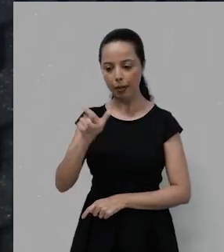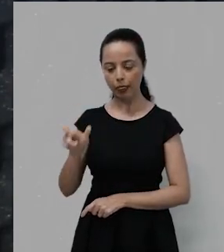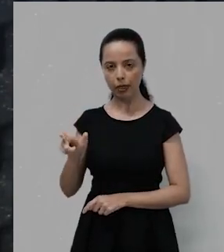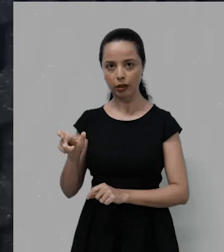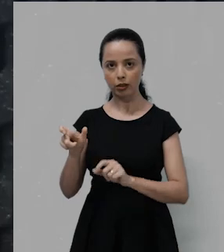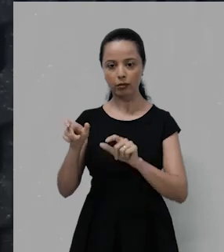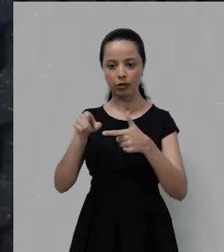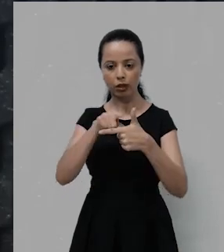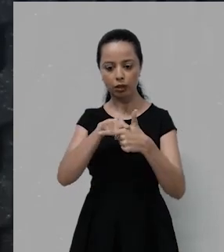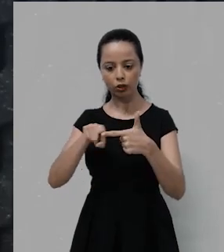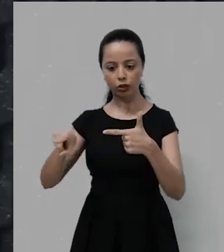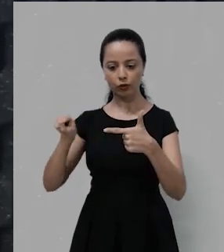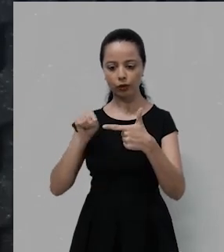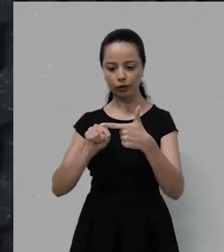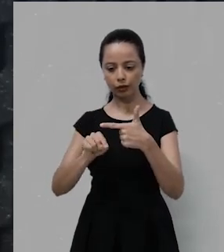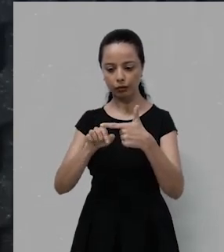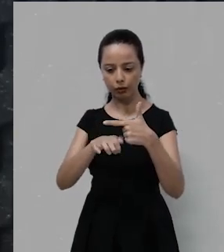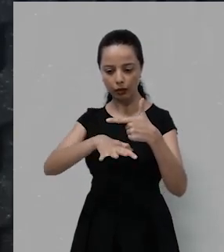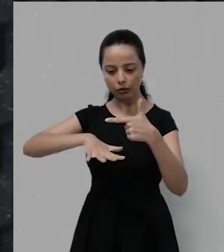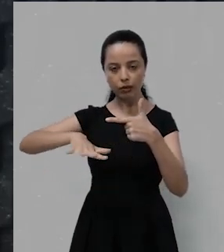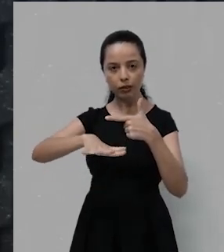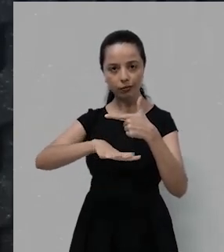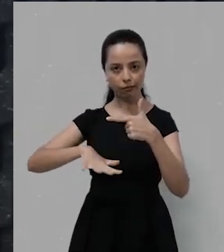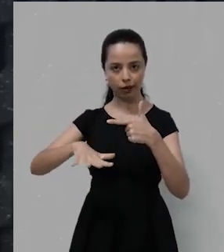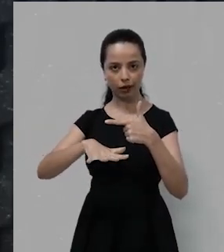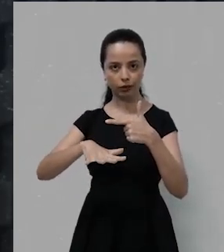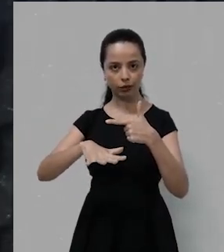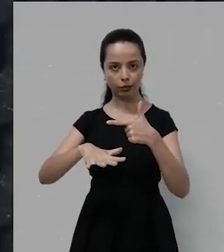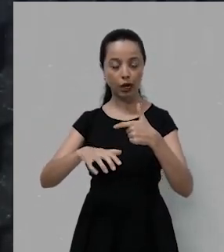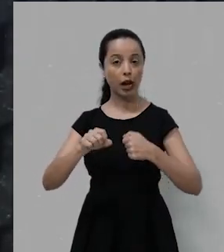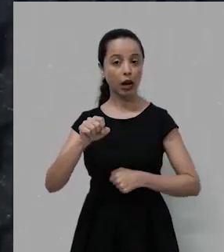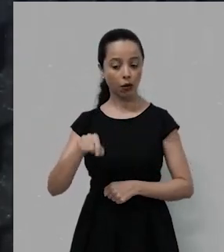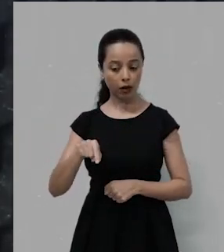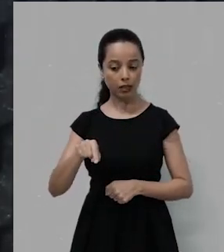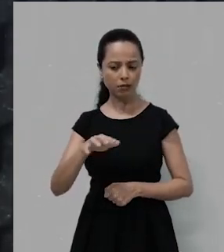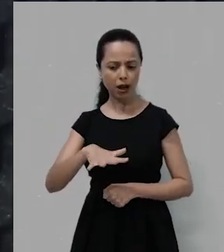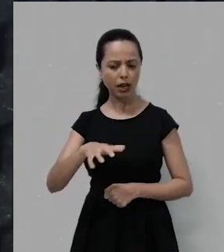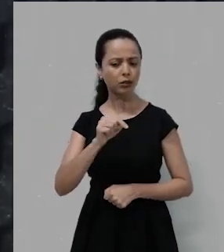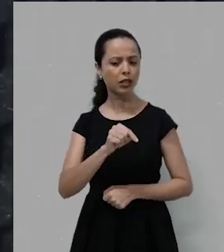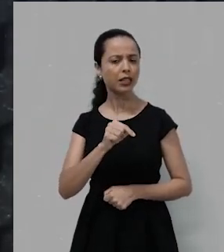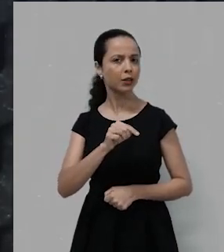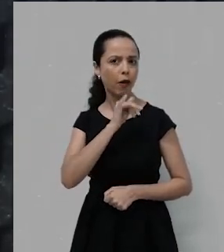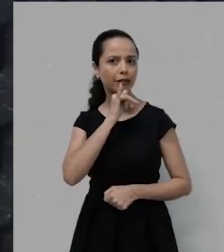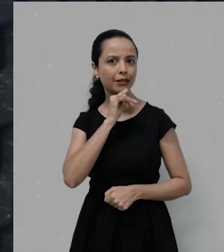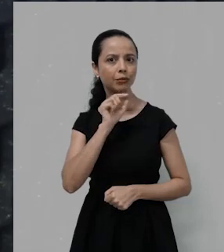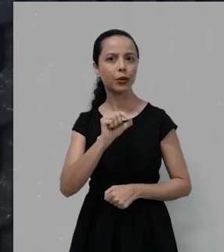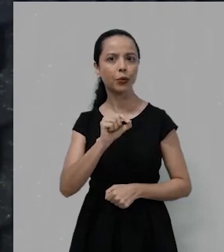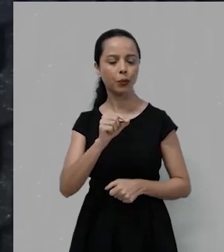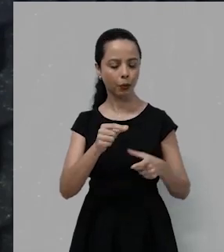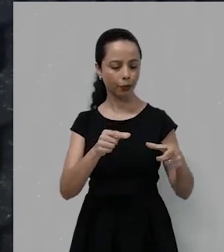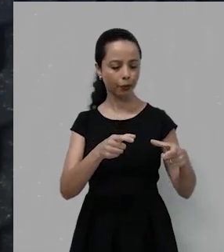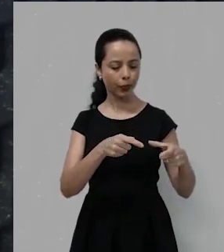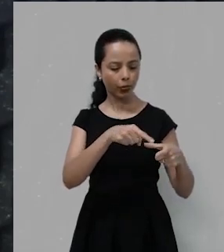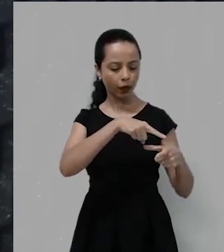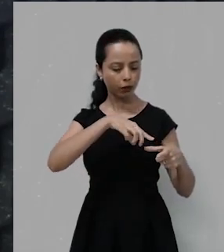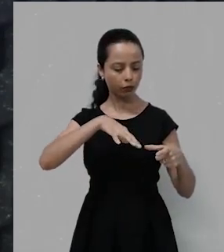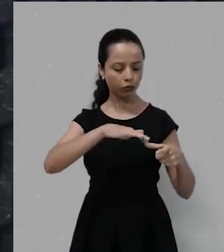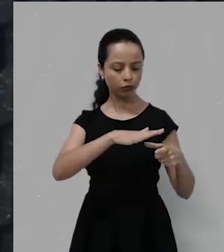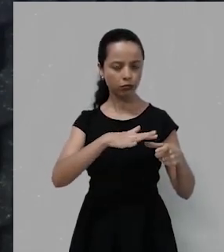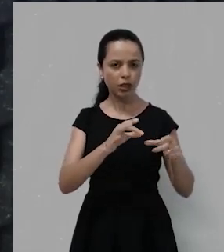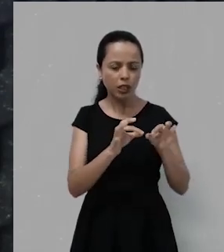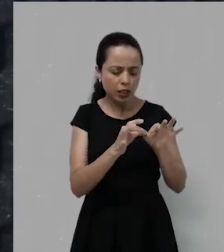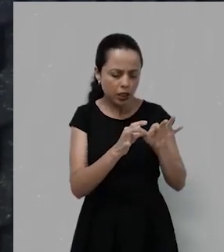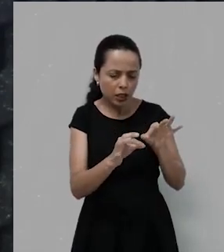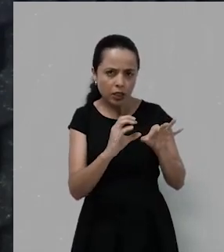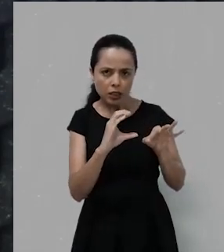ali pelo espaço, né? Nesse caso aqui, o espaço é, digamos, em